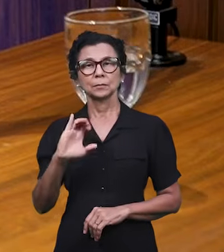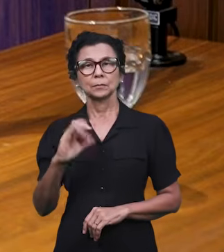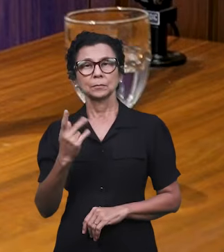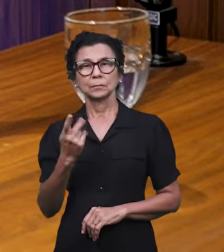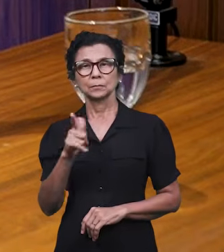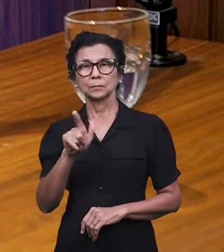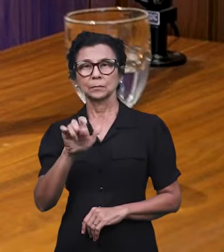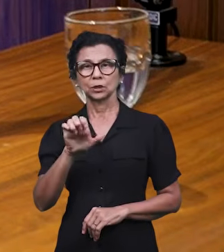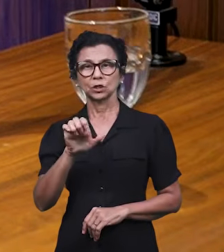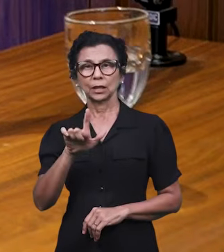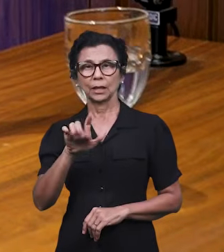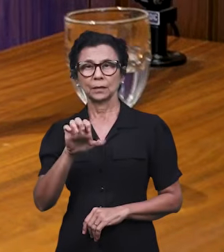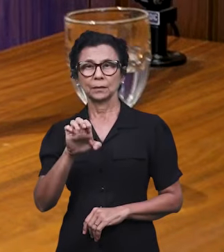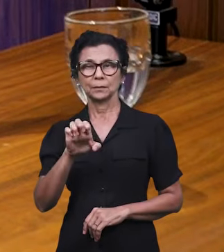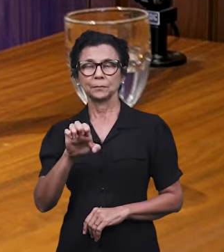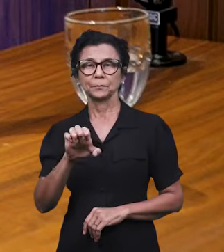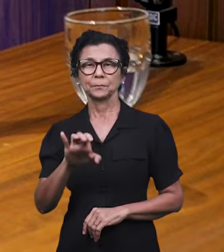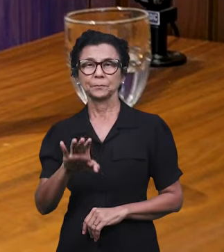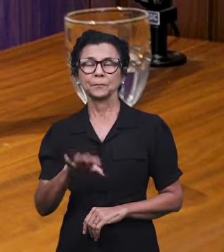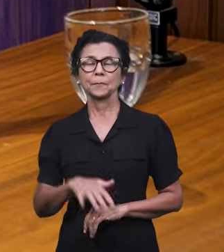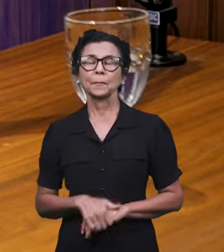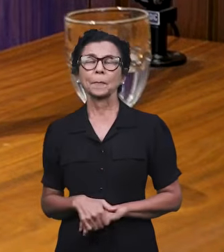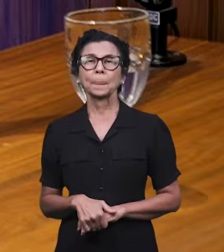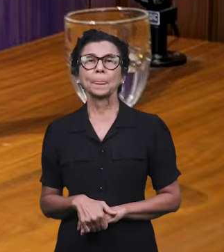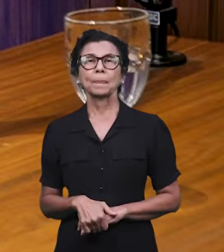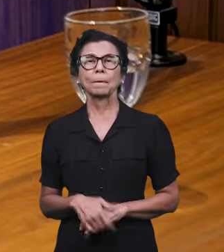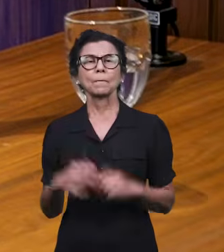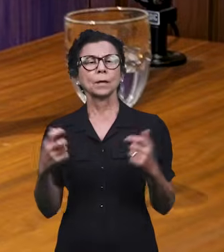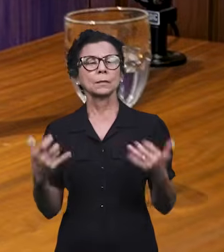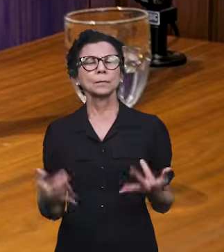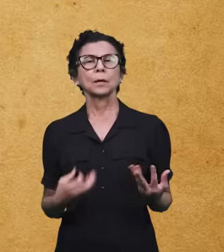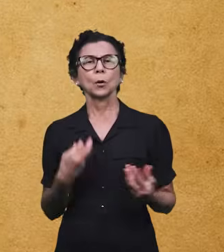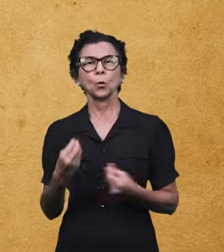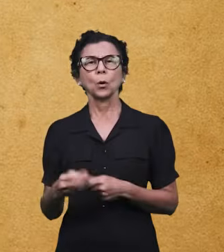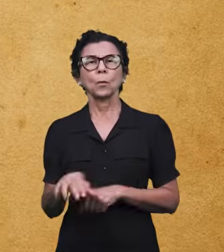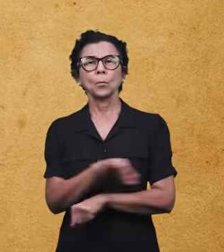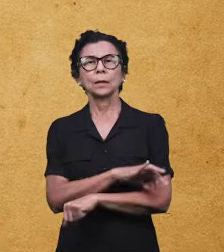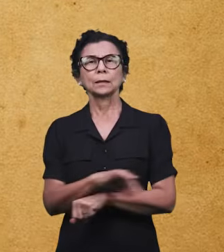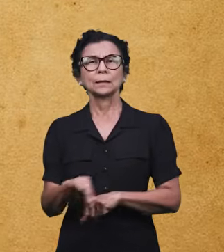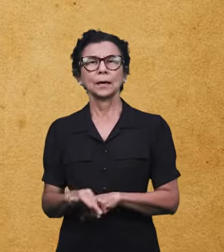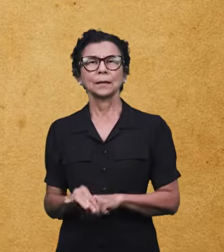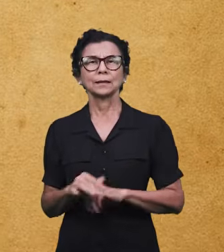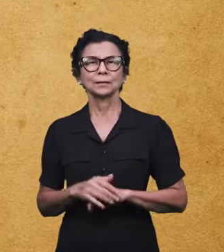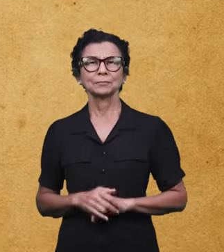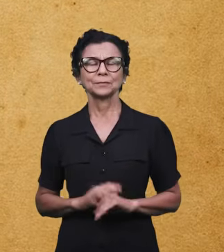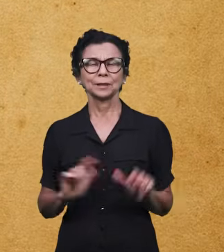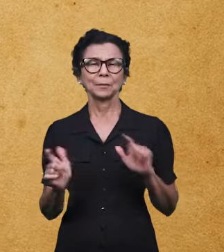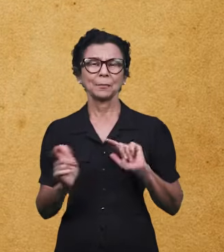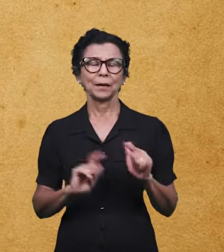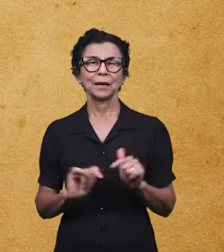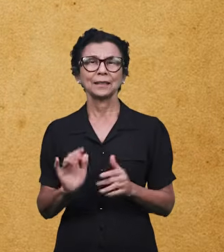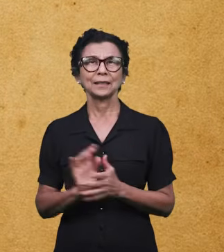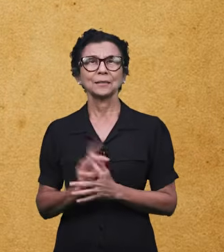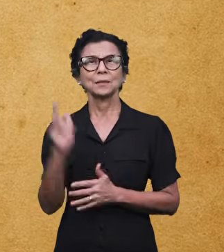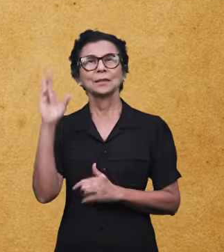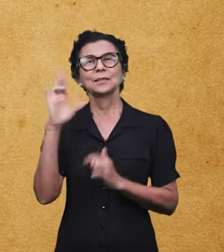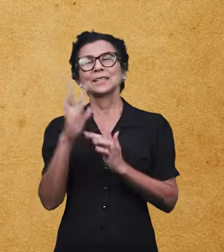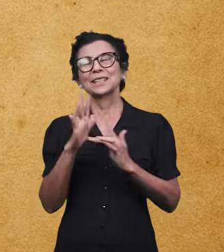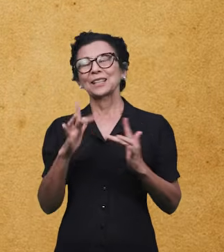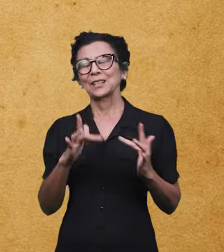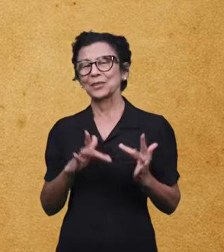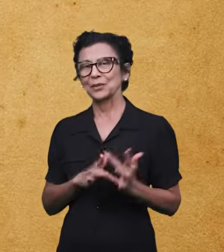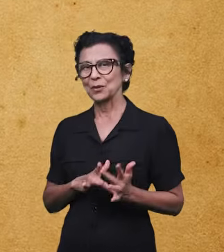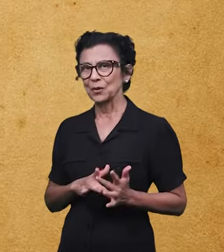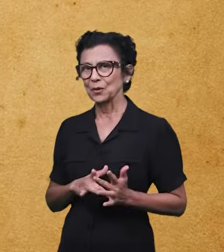um pouquinho sobre as áreas de atuação do arquiteto, a arquitetura na prática. A paz do Senhor Jesus, irmãos, eu sou Michele Rari, eu faço parte